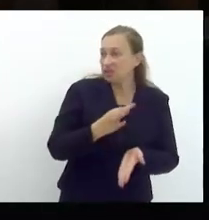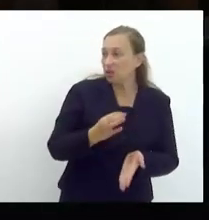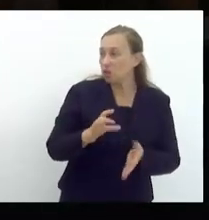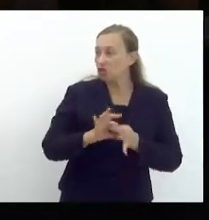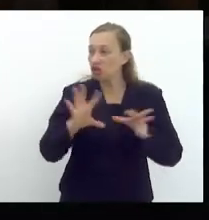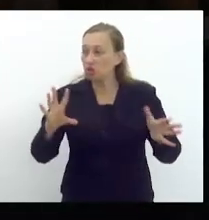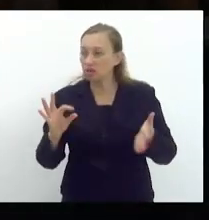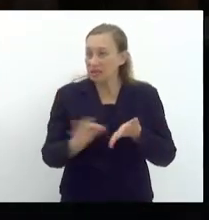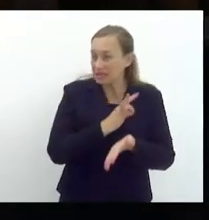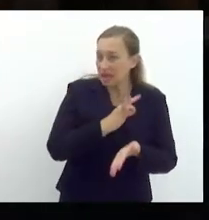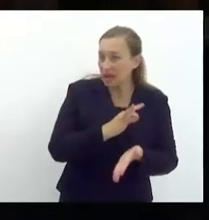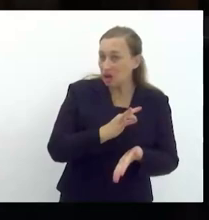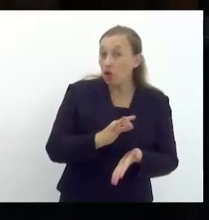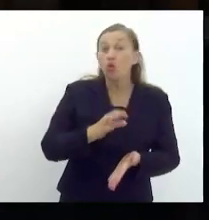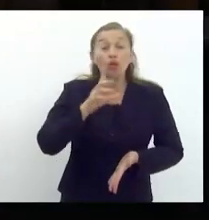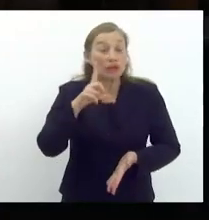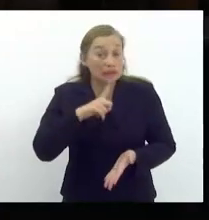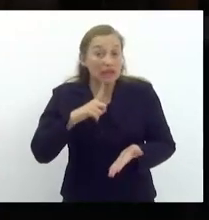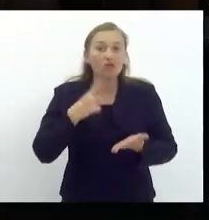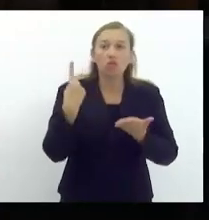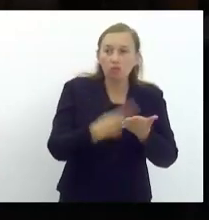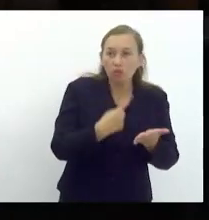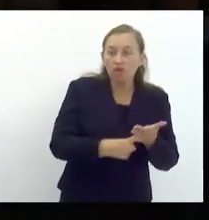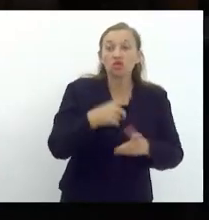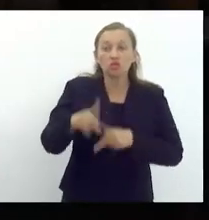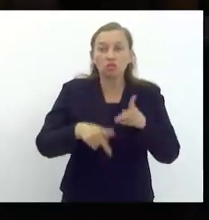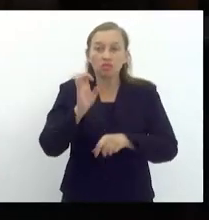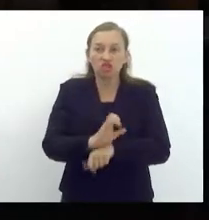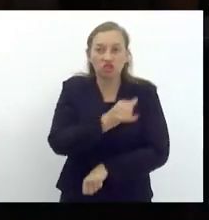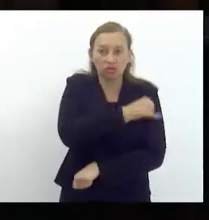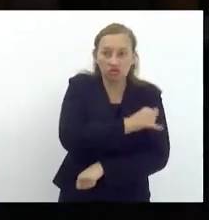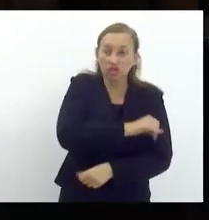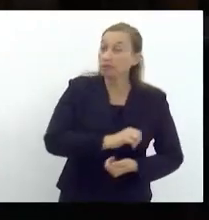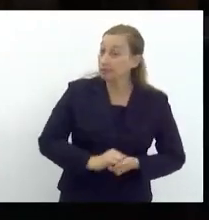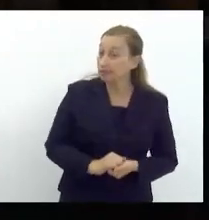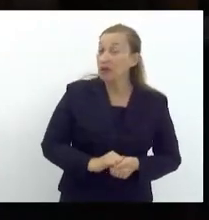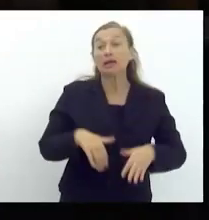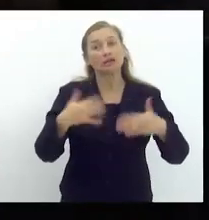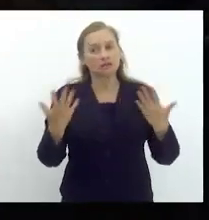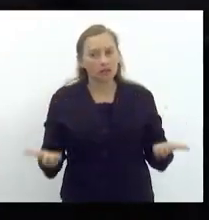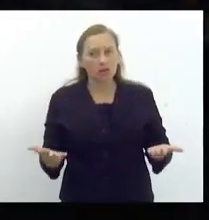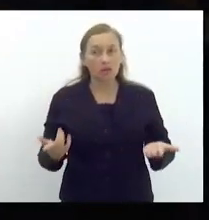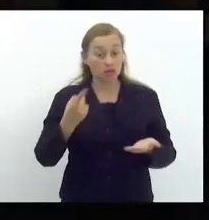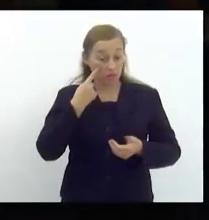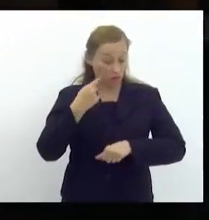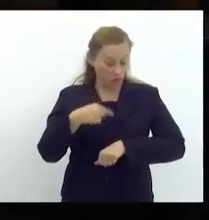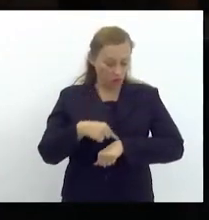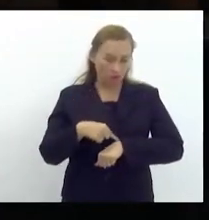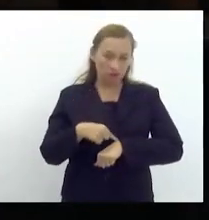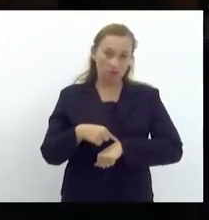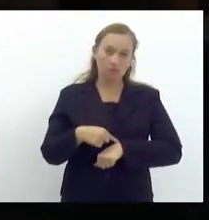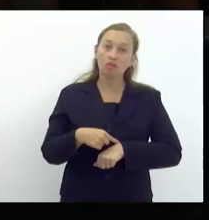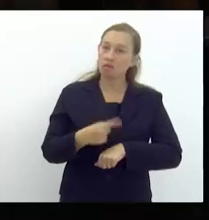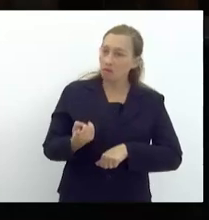de assinar o que tem é compromisso com a população do estado do Rio de Janeiro então a gente tá aqui mês 6